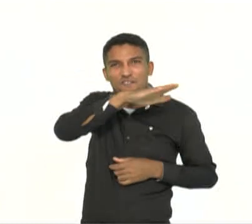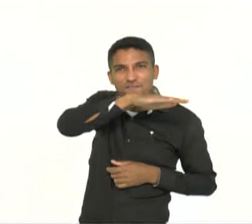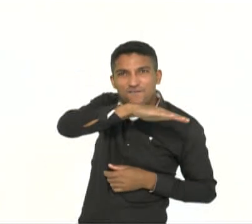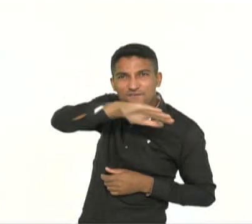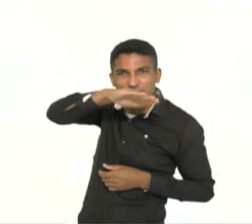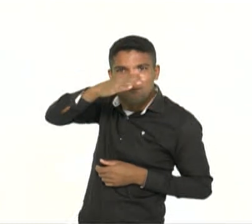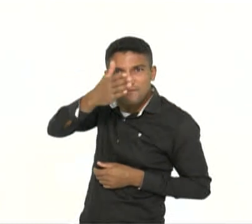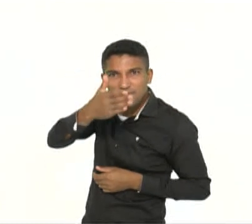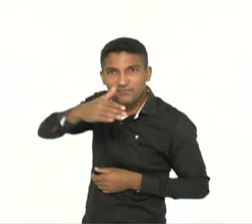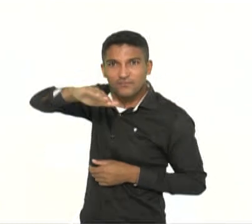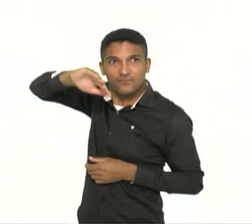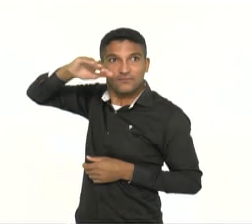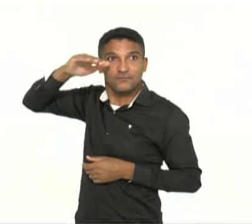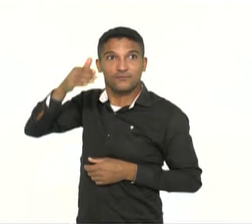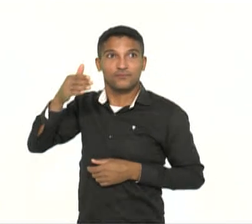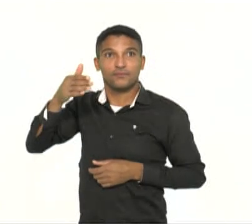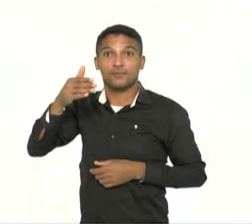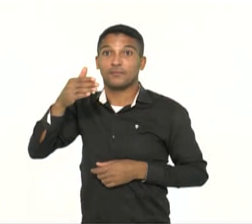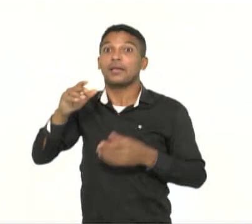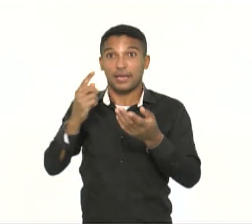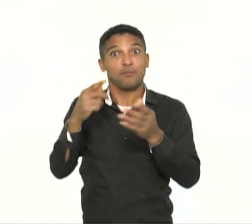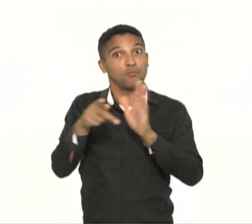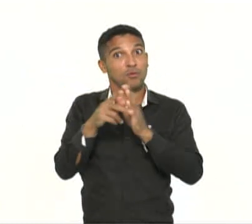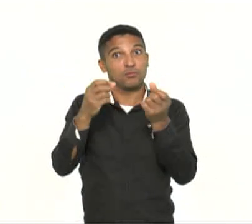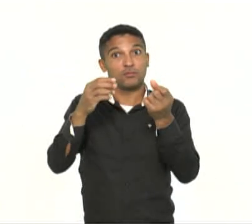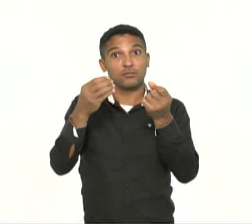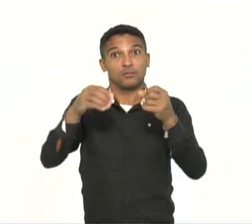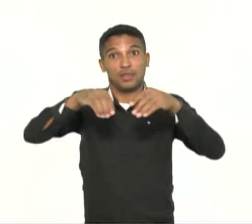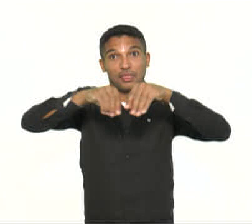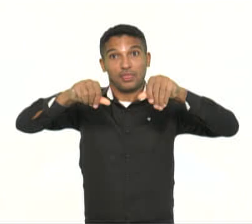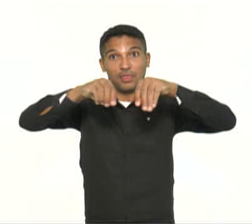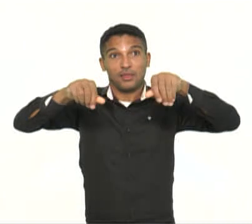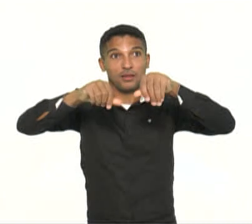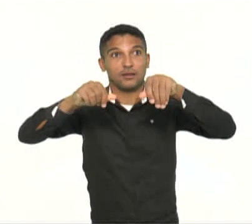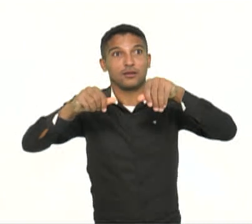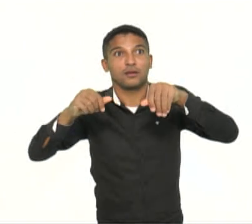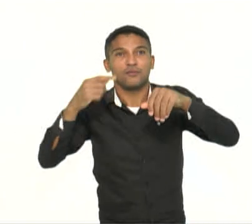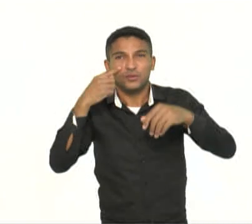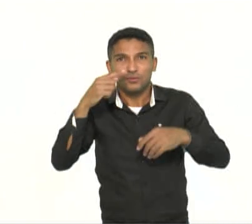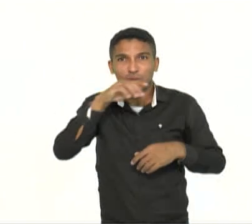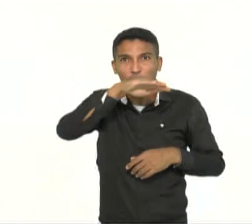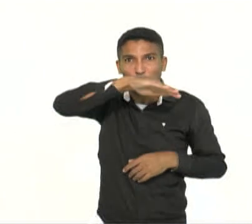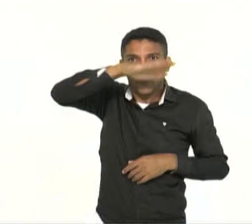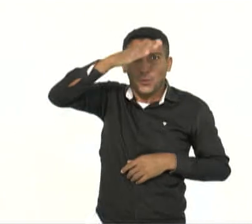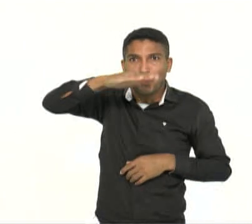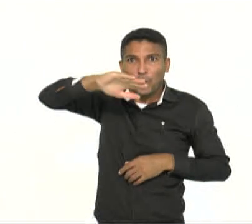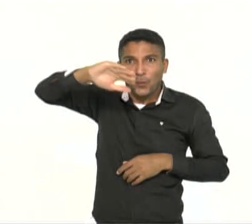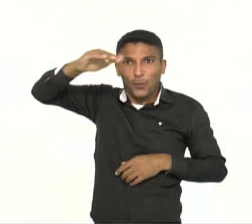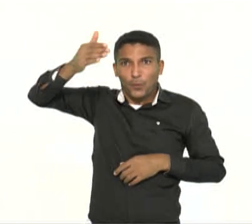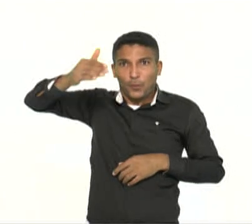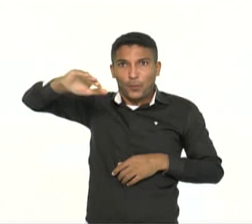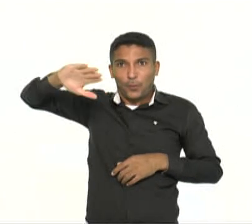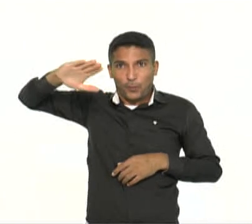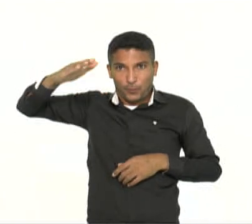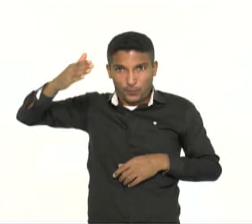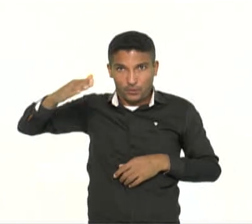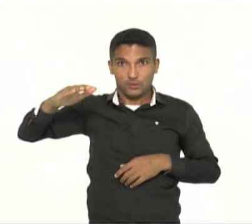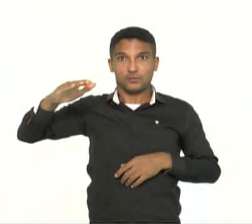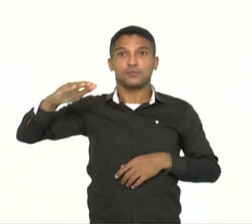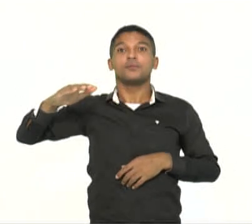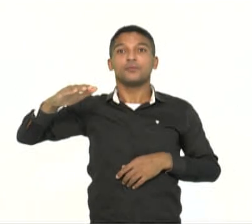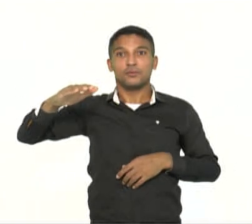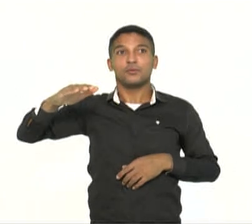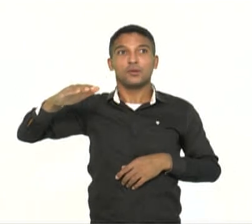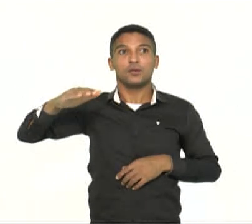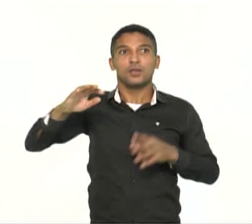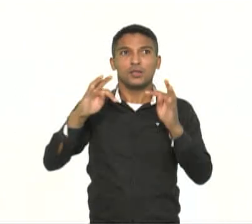a imagem que aparece do lado direito da sua tela e visualize essas ondas, essas ondulações, todas que